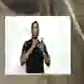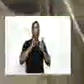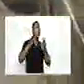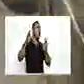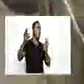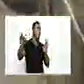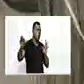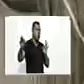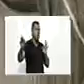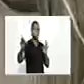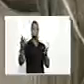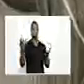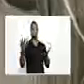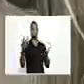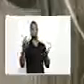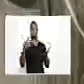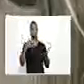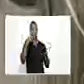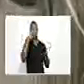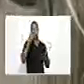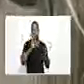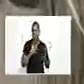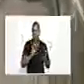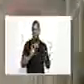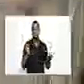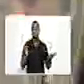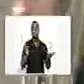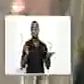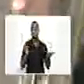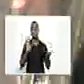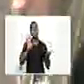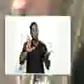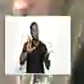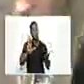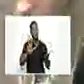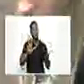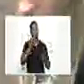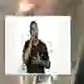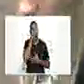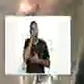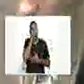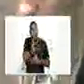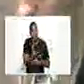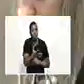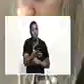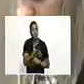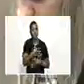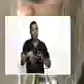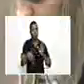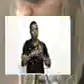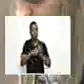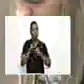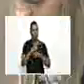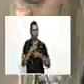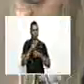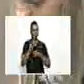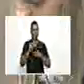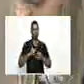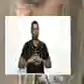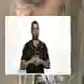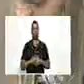dá mérito nenhum Mas é uma coisa que muito boa pra cidade